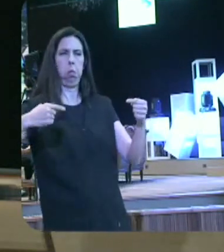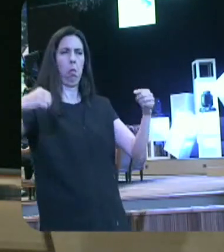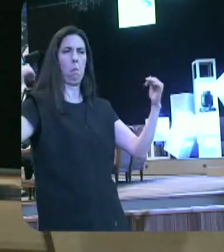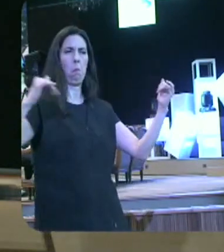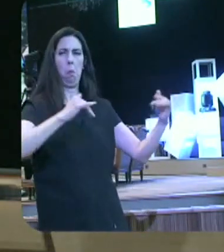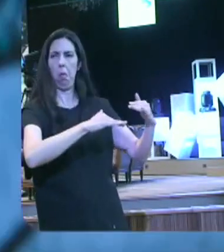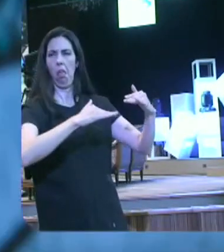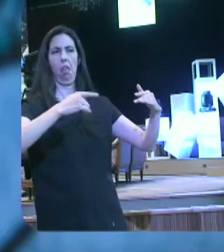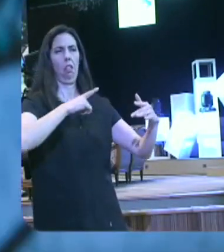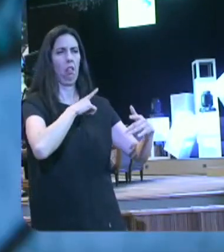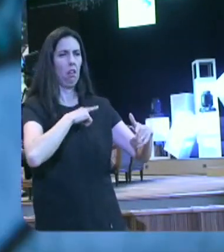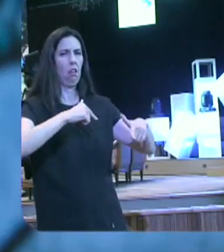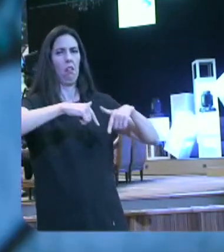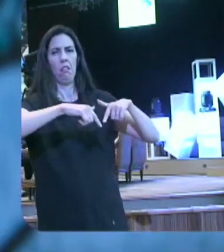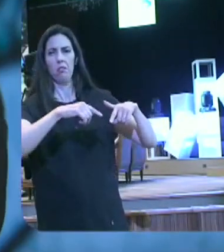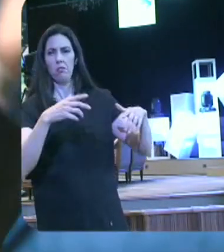de